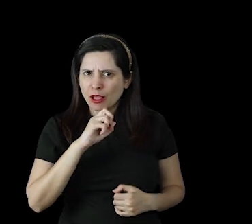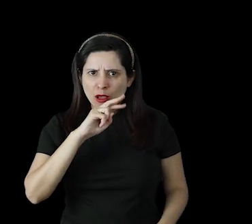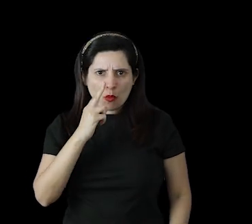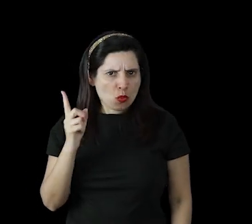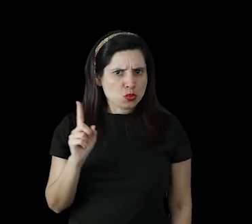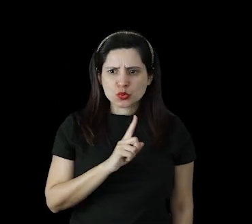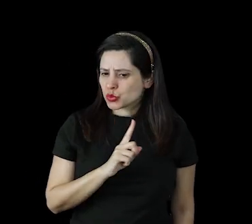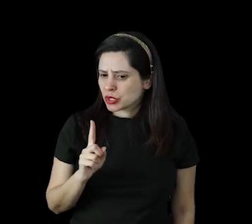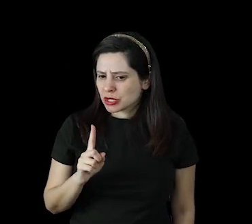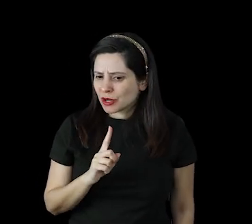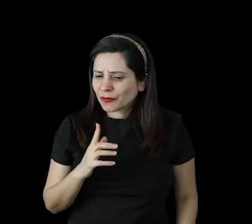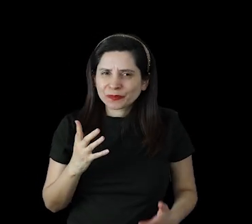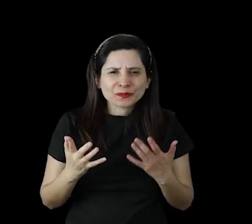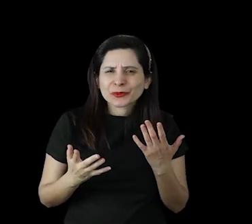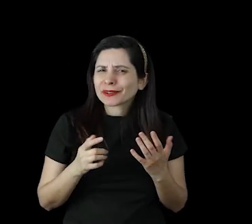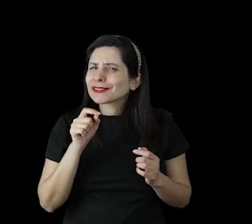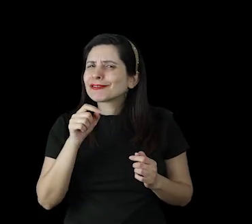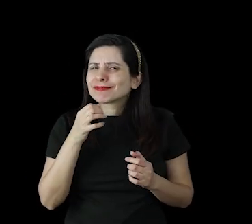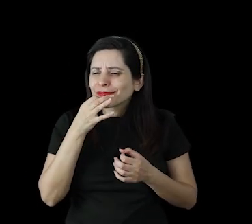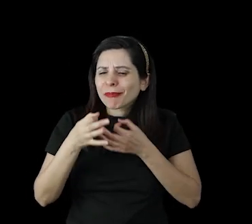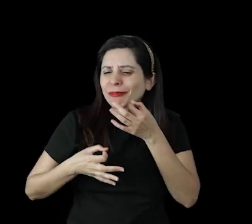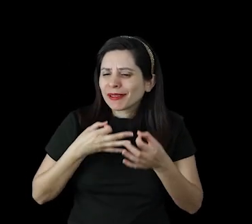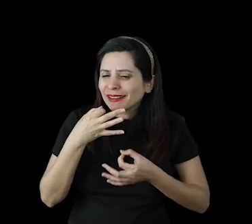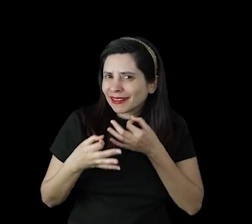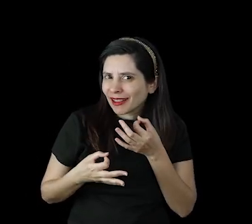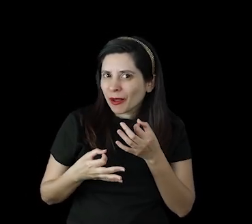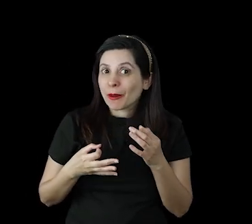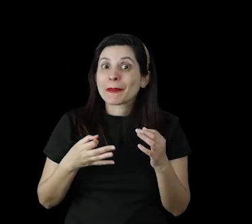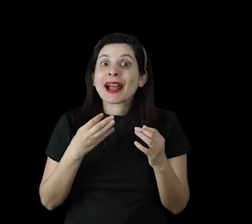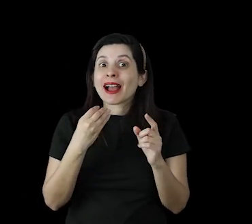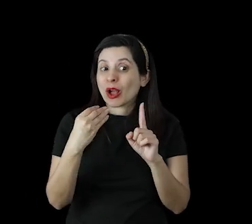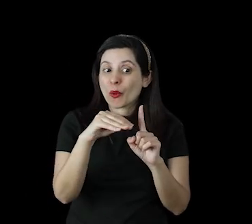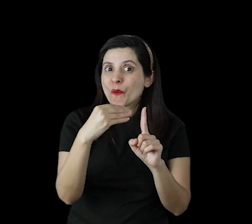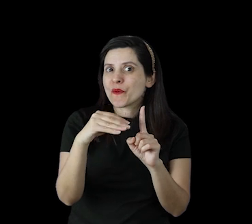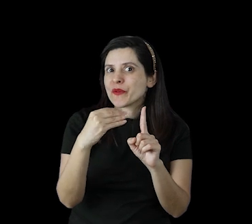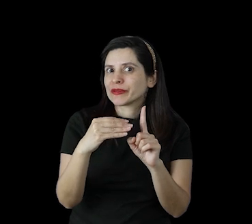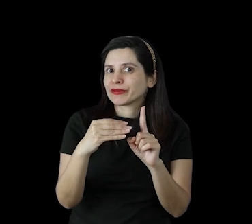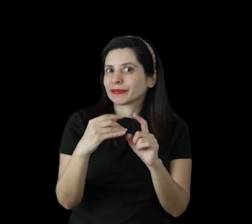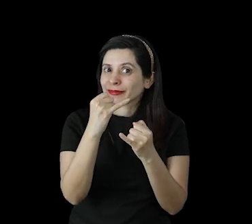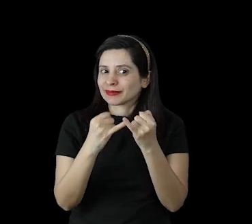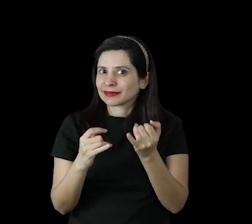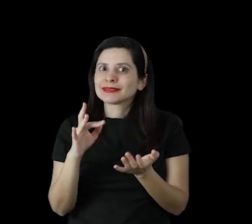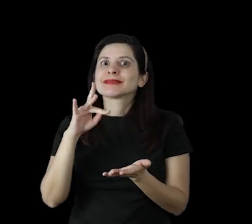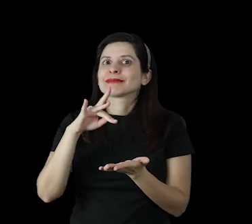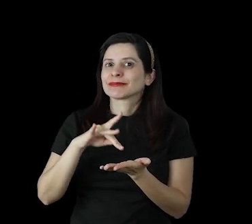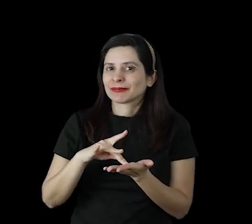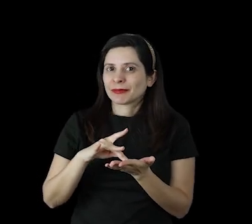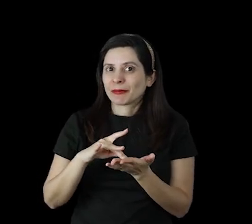tem o que você acha isso? Para ele ficar mais convincente, né, mais verossímil, que a gente se engajar com